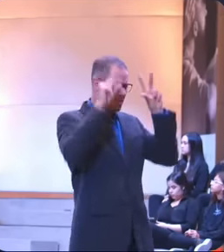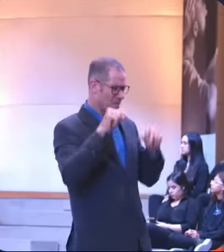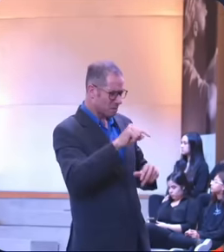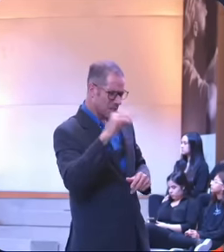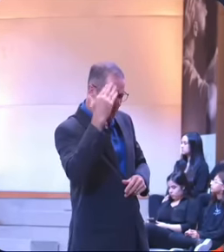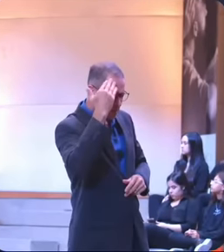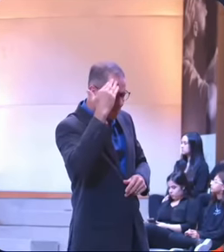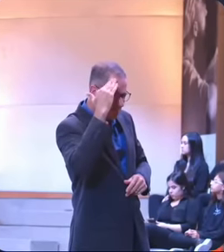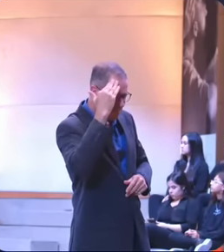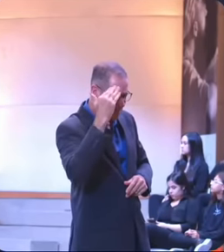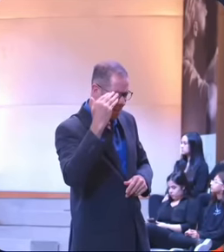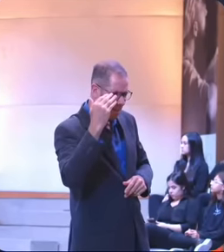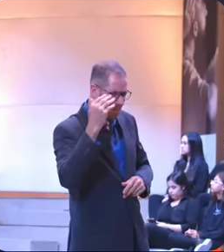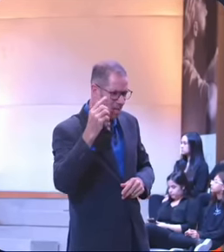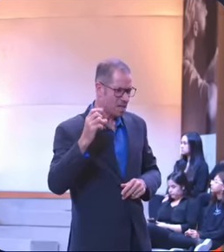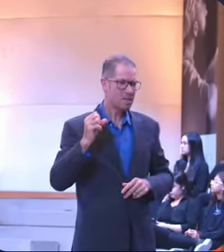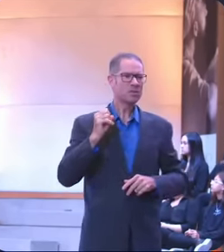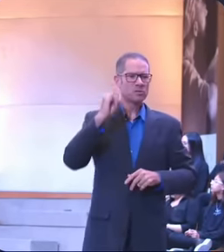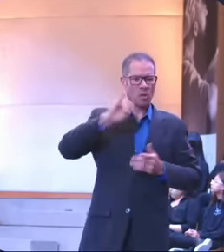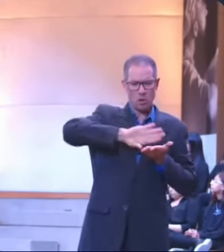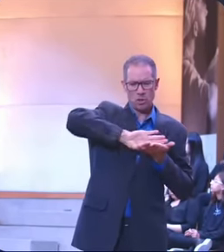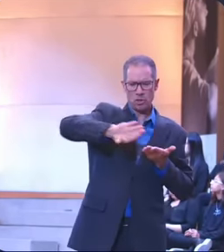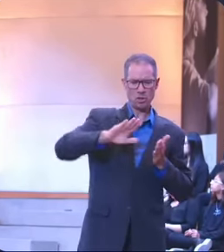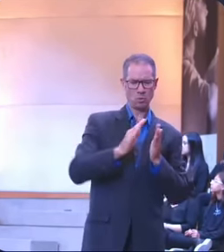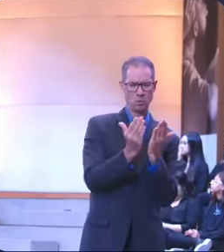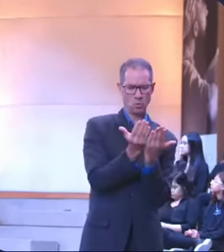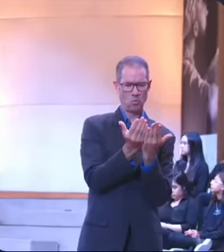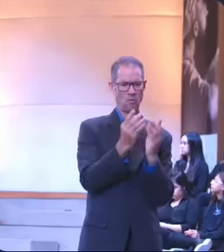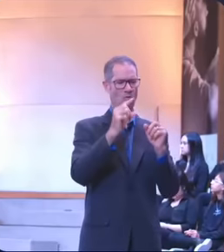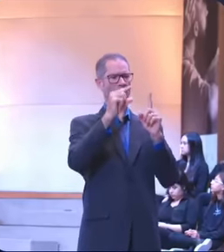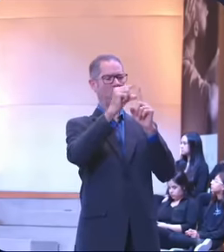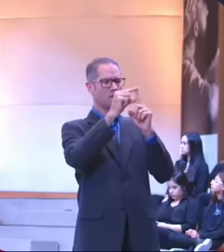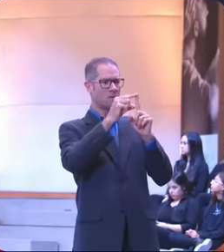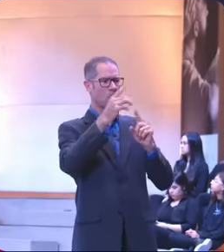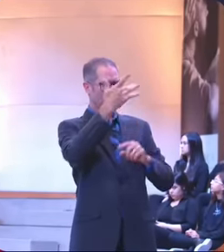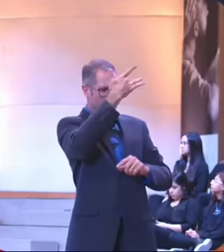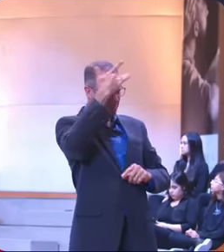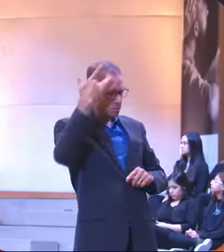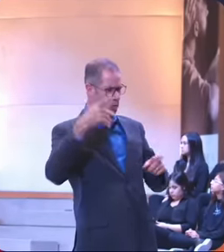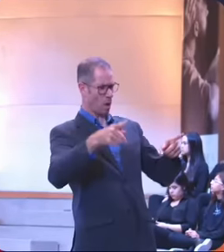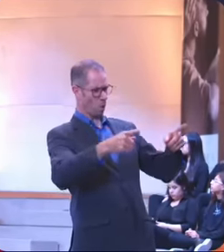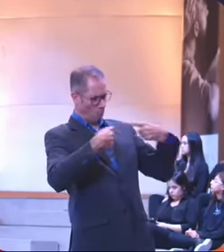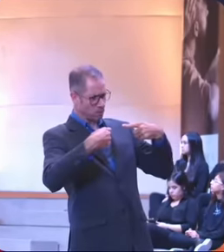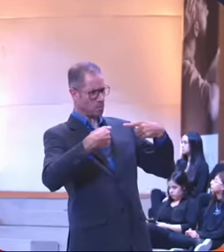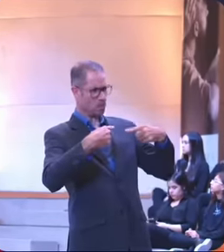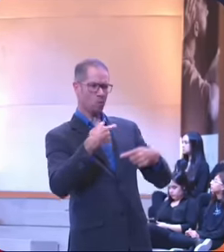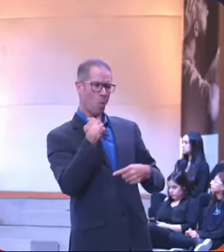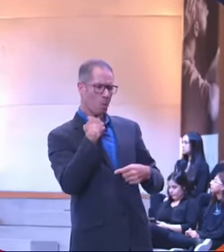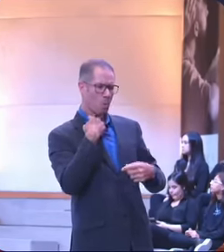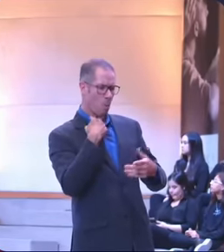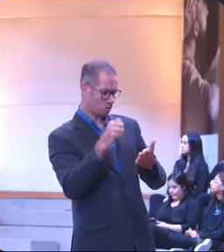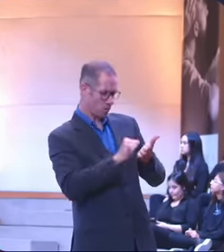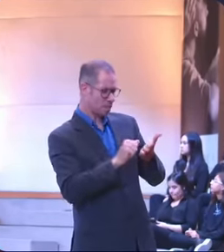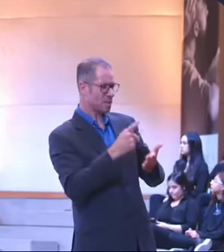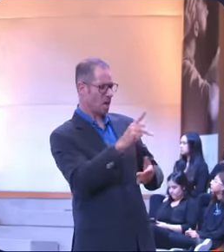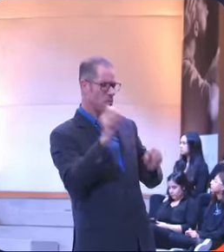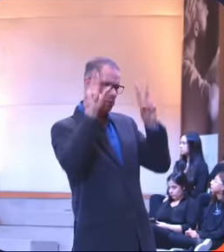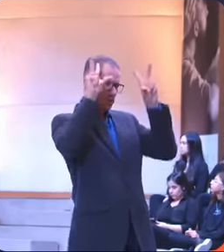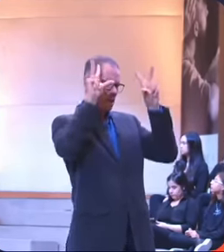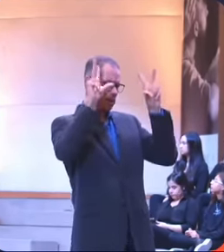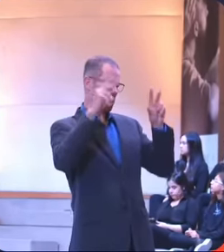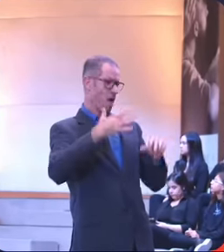hein? Eu só risco do meu livro aqueles que estão contra mim. Eu não posso riscar você, porque a